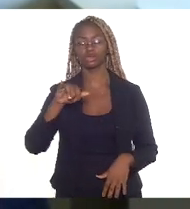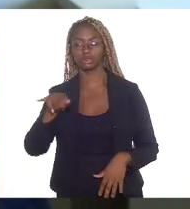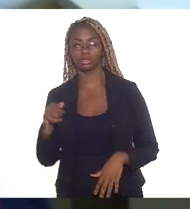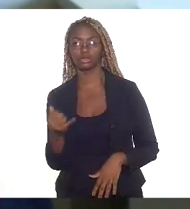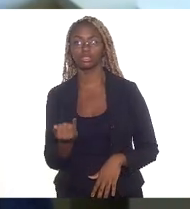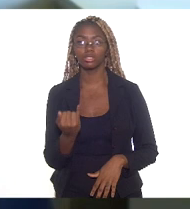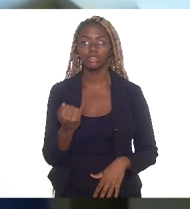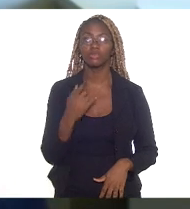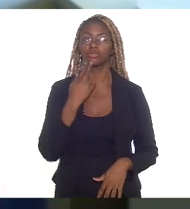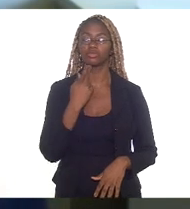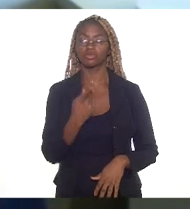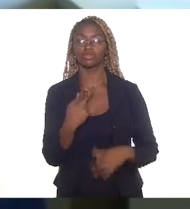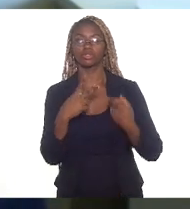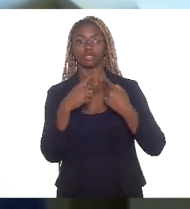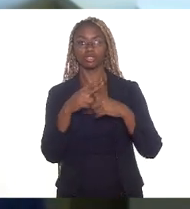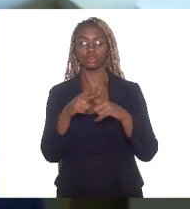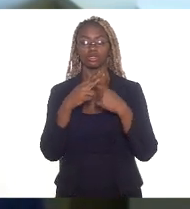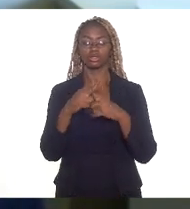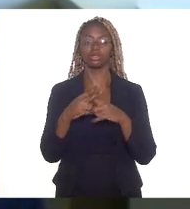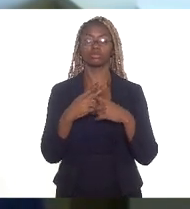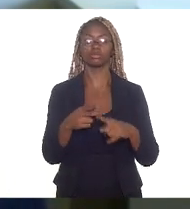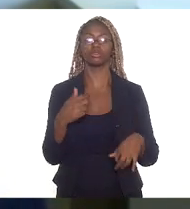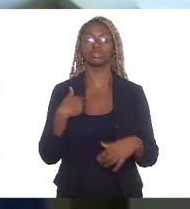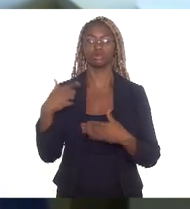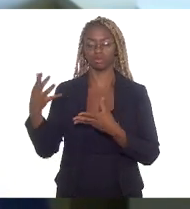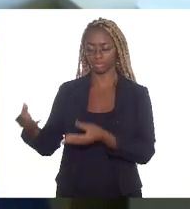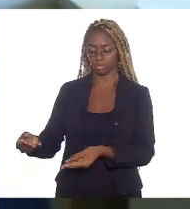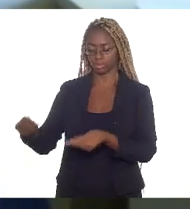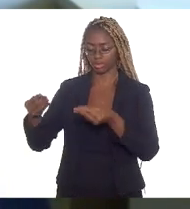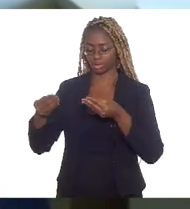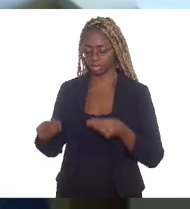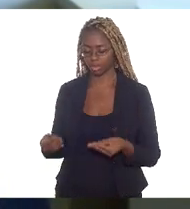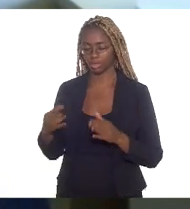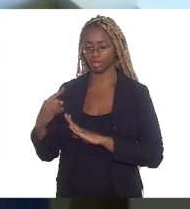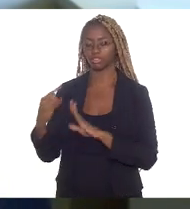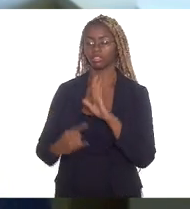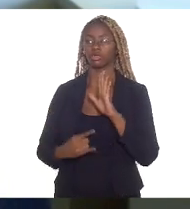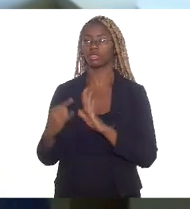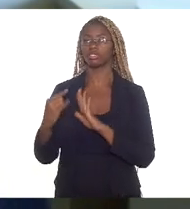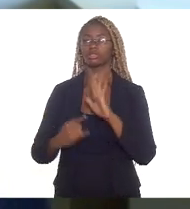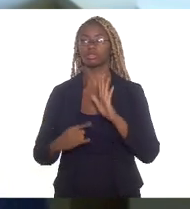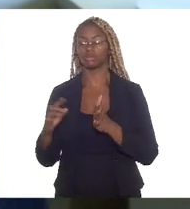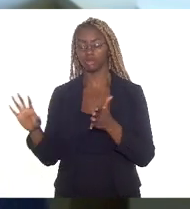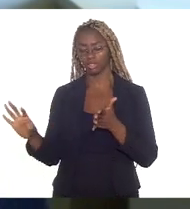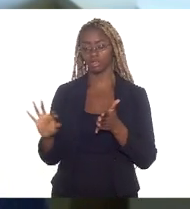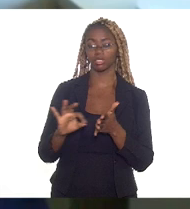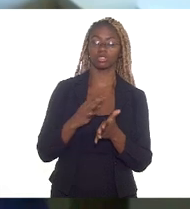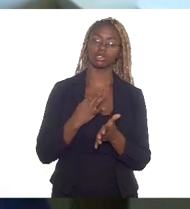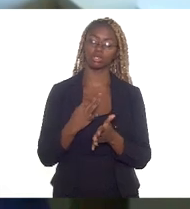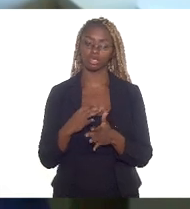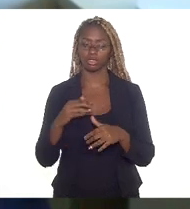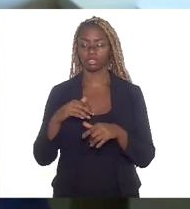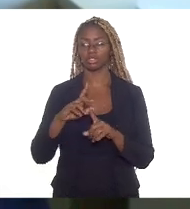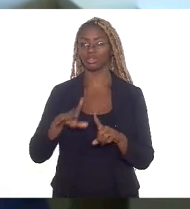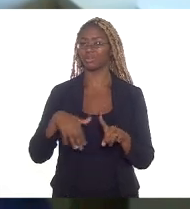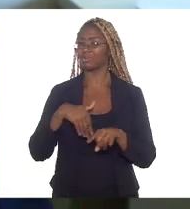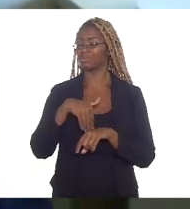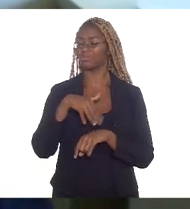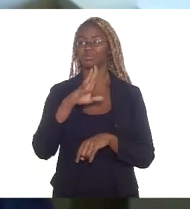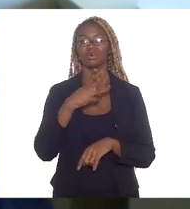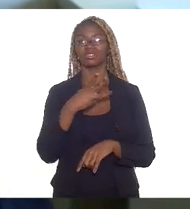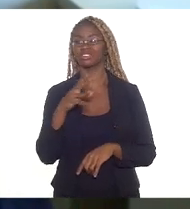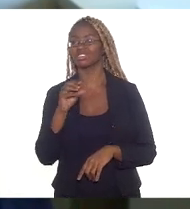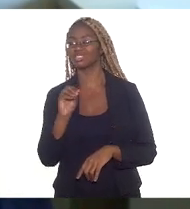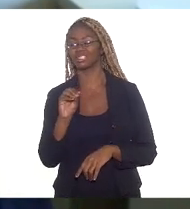quanto às emendas, eu recebi um documento assinado por mais de 30